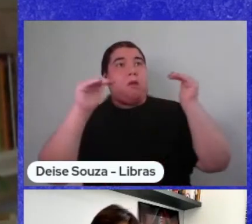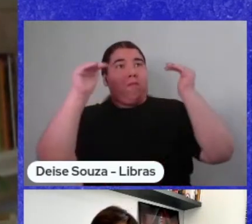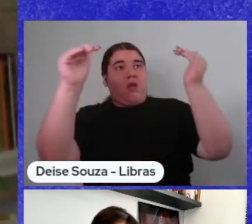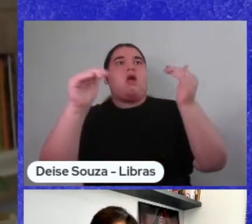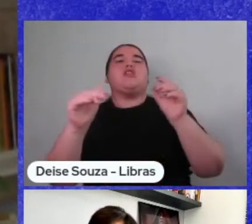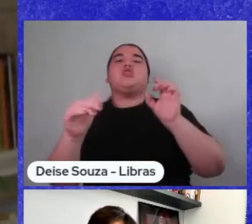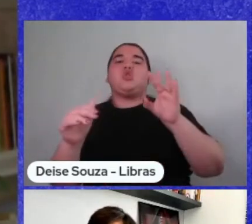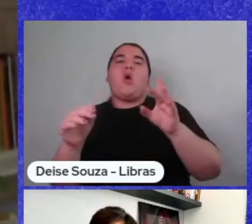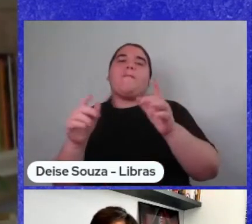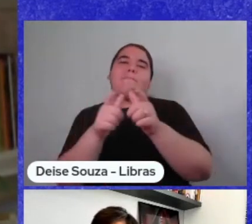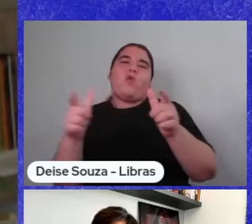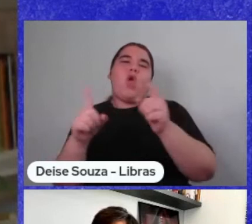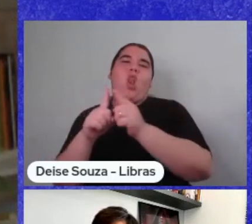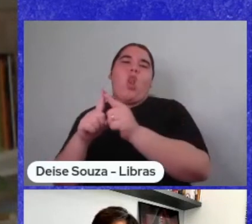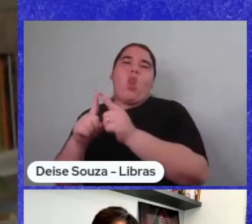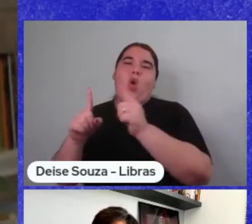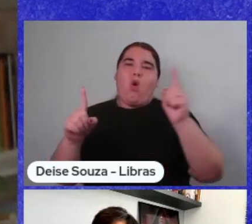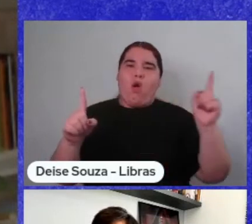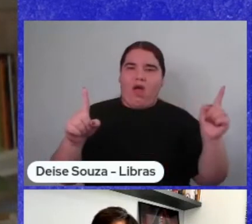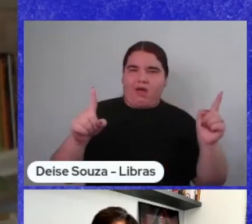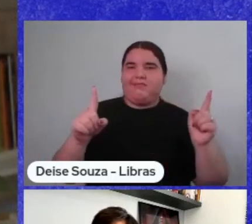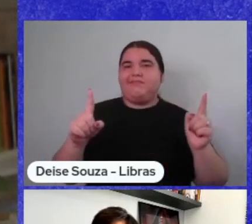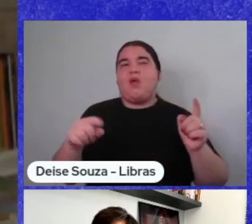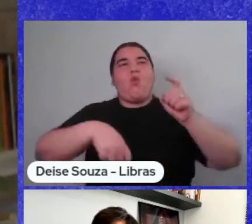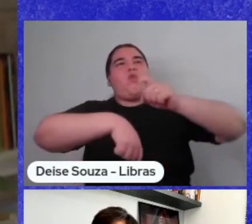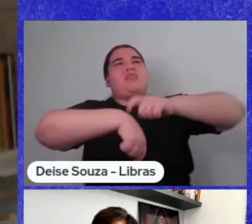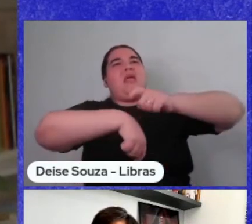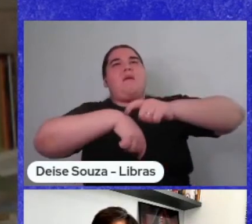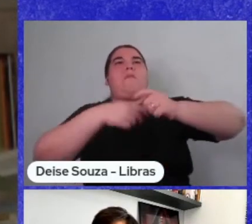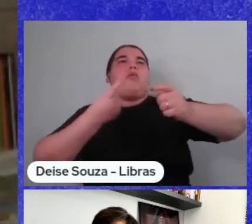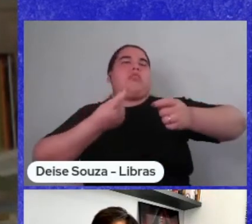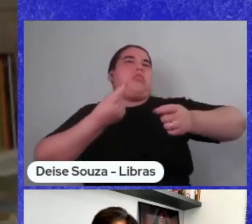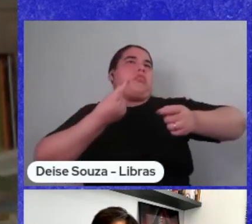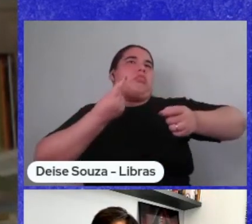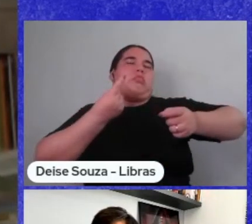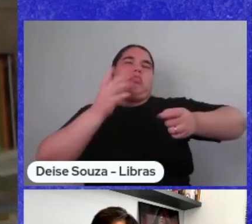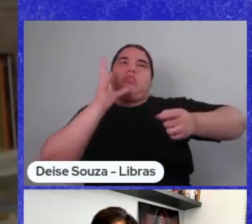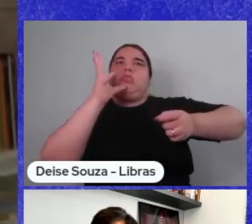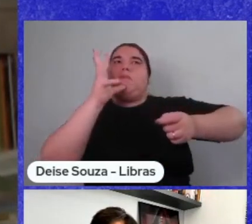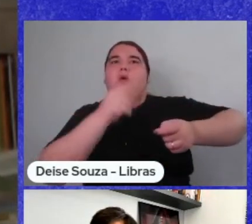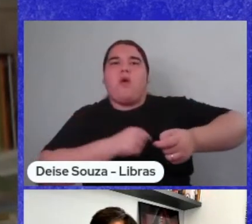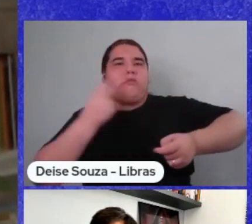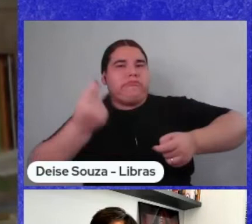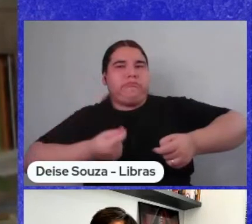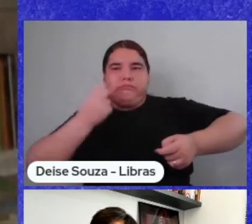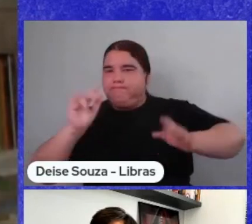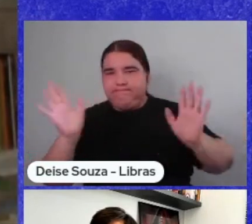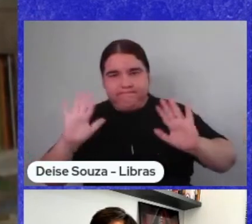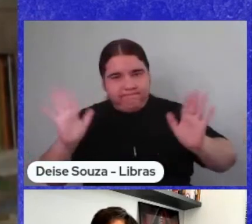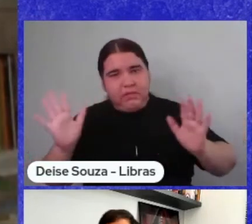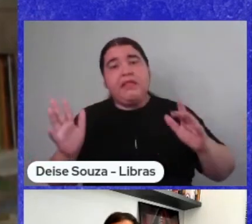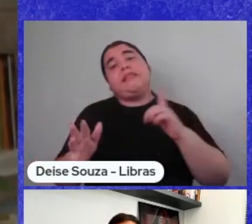outras coisas. Ele não fica em cartaz tanto tempo, né? Não é que lá... Claro que tem um limite de festival, tem festival que só aceita